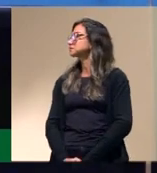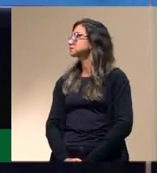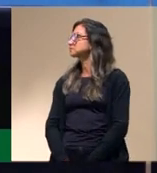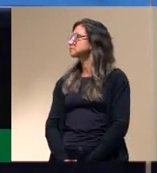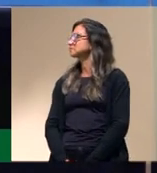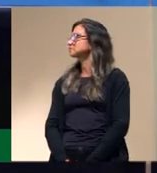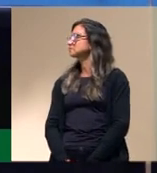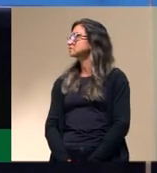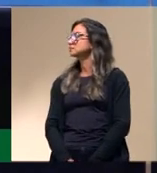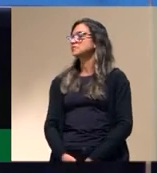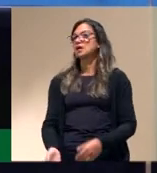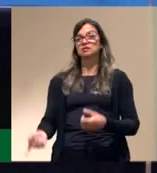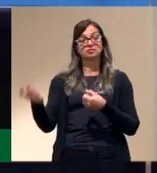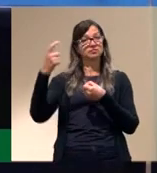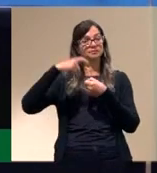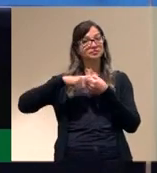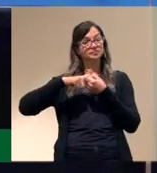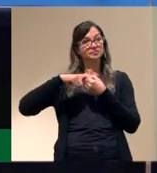Mas, voltando aqui, então.